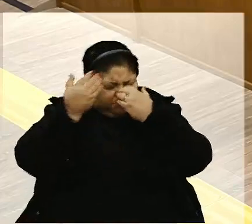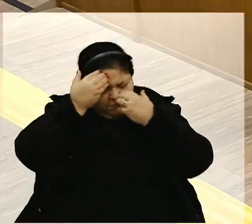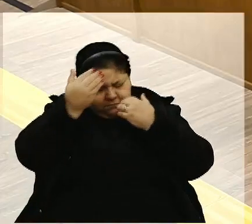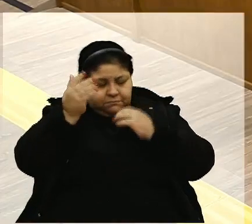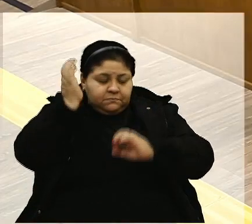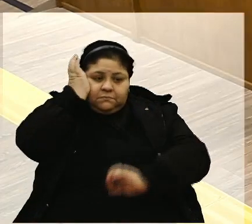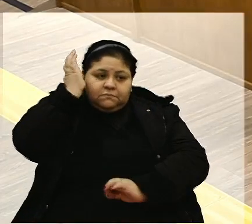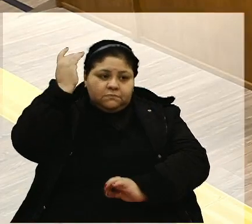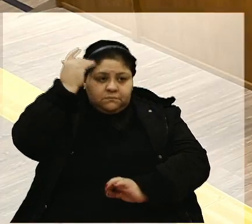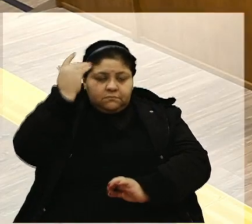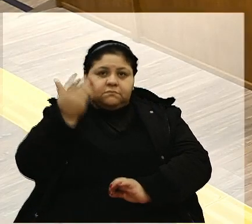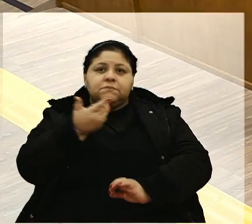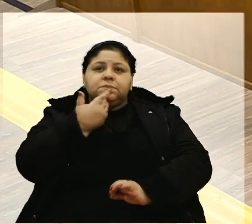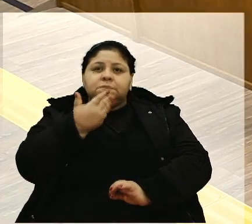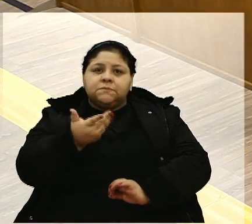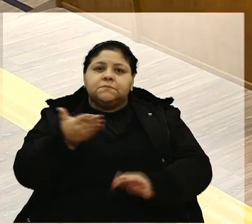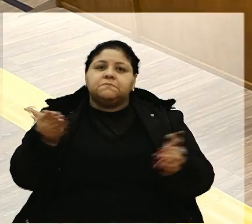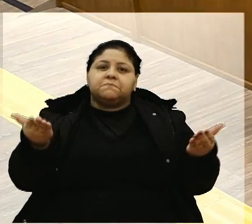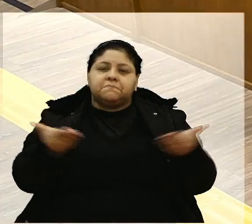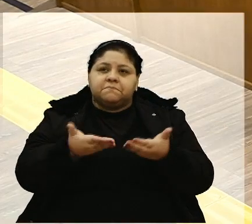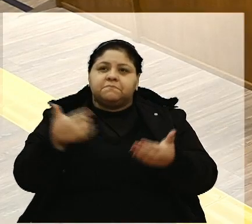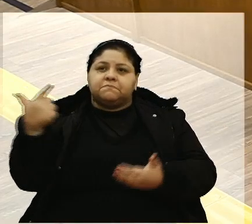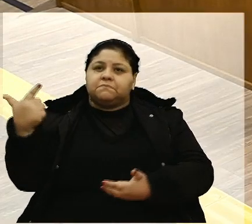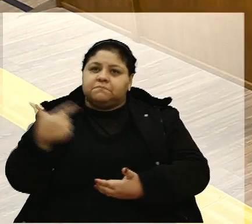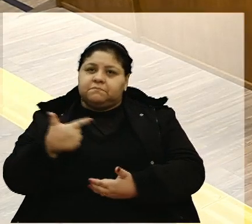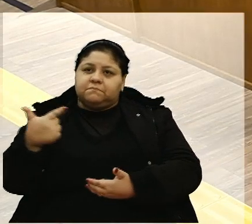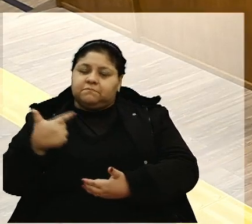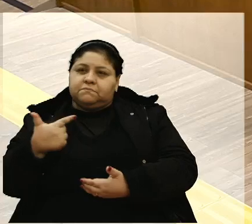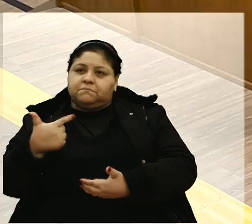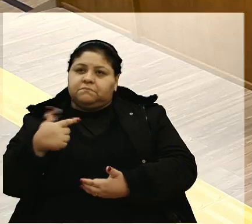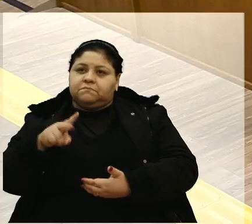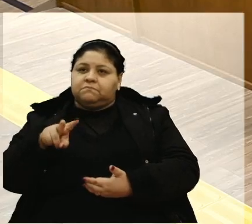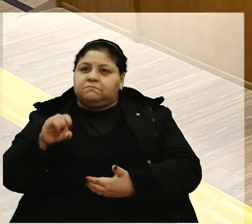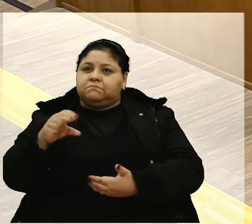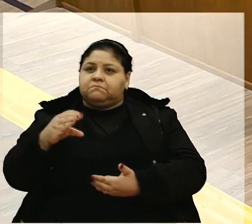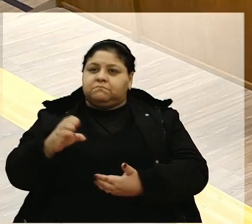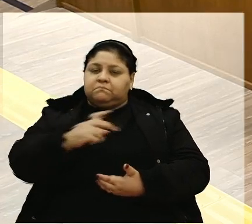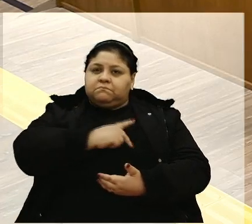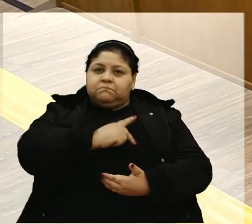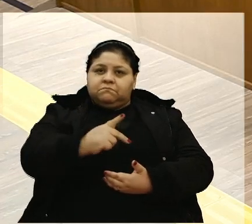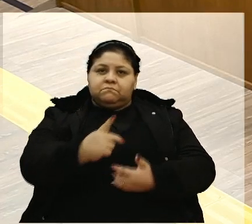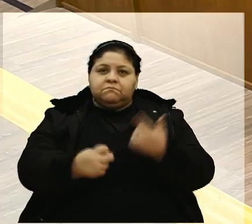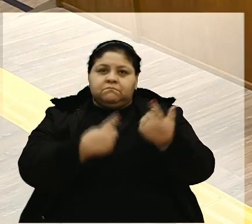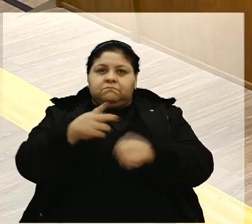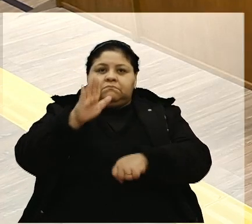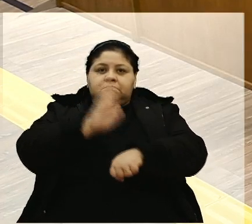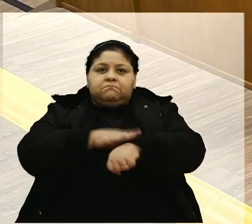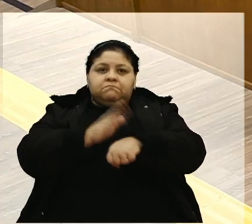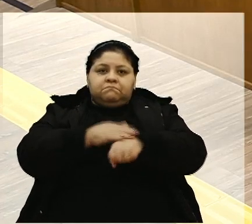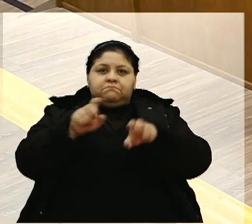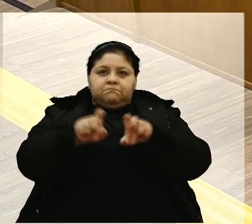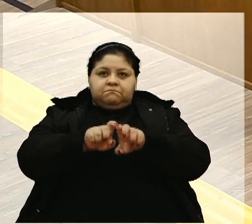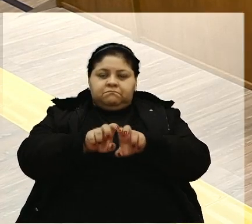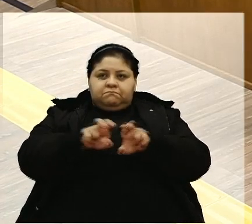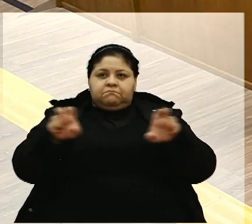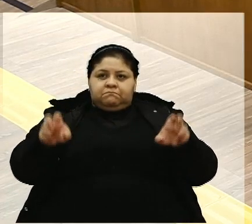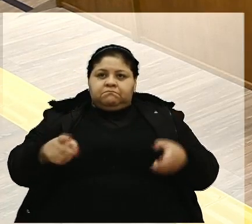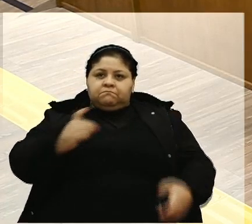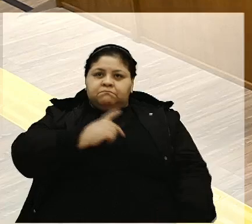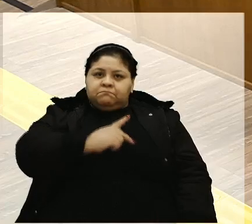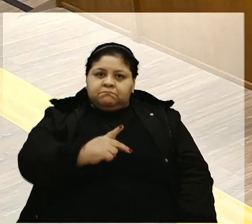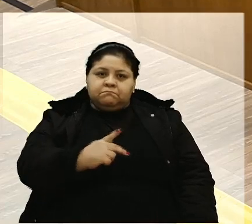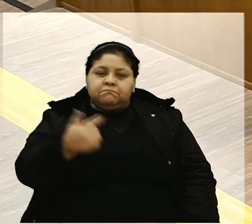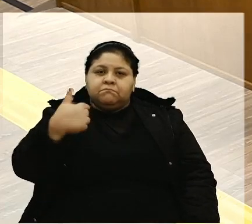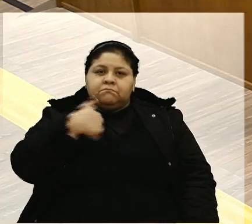vereador Felipe. Eu peço agora ao segundo vice-presidente, vereador Renato Oliveira, que fique por alguns instantes aqui à mesa, na presidência, para que eu